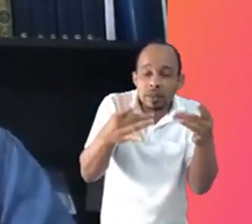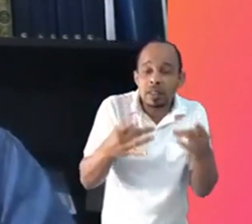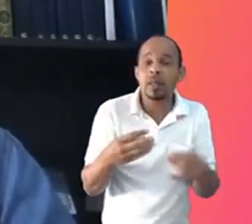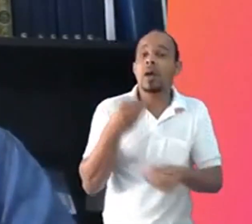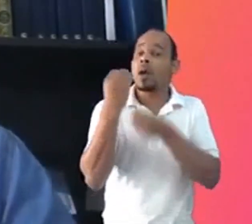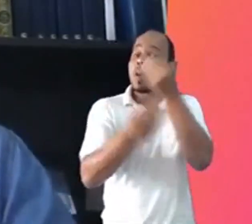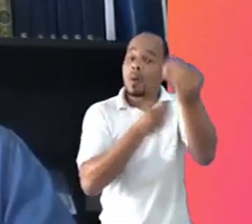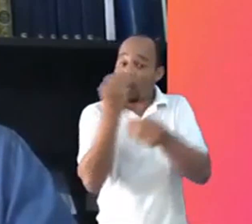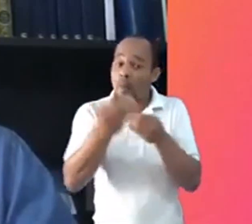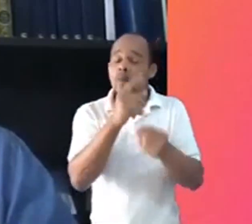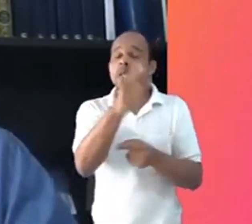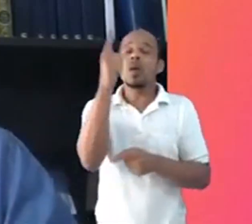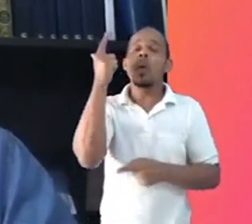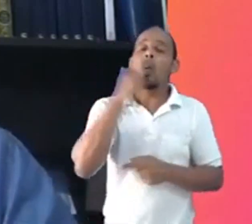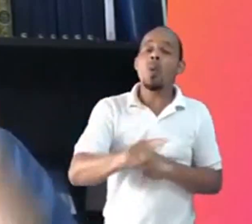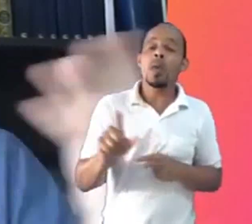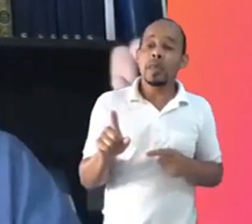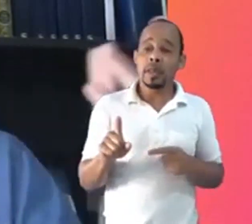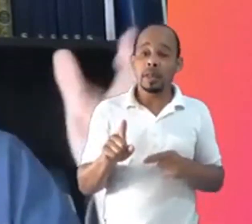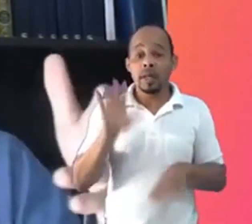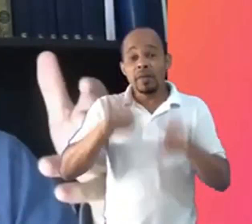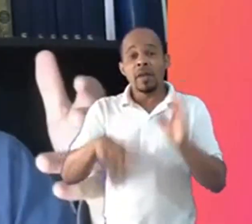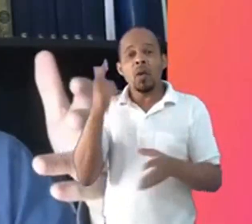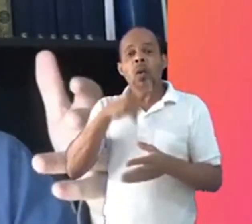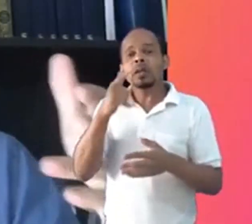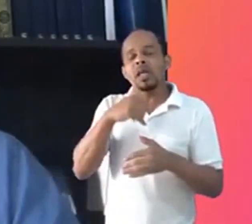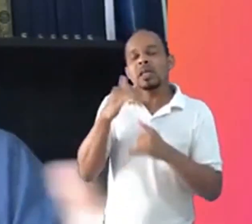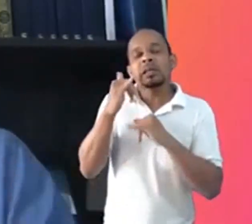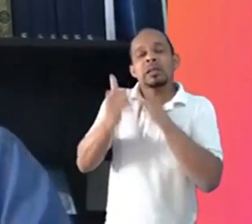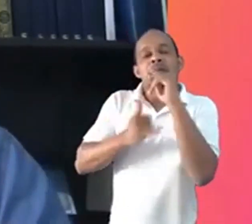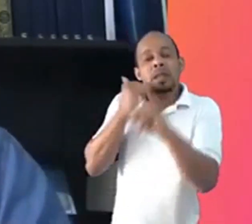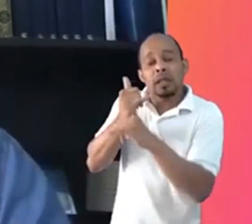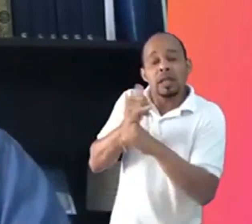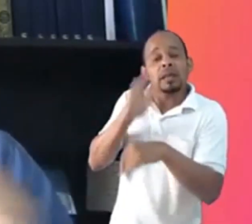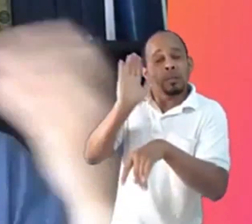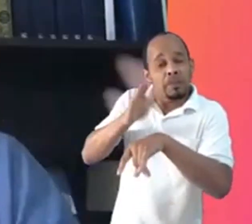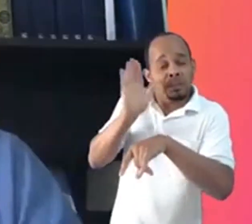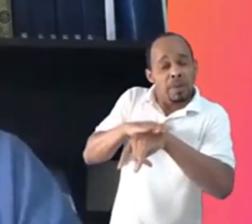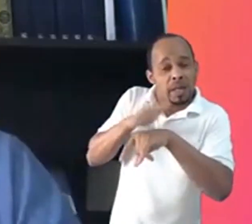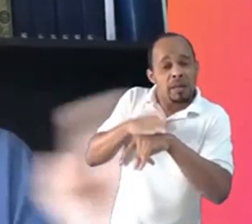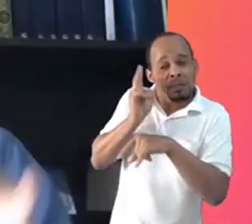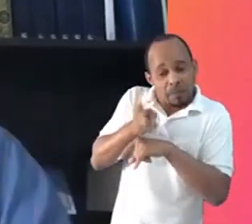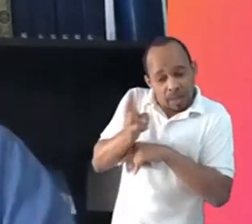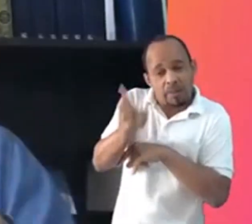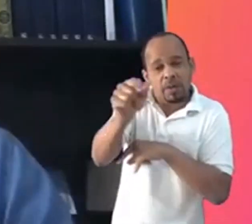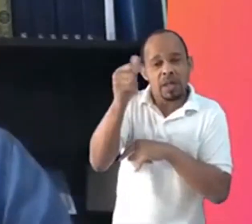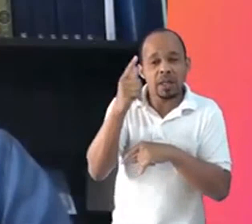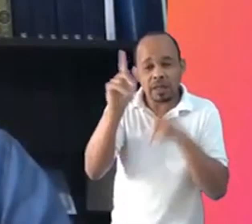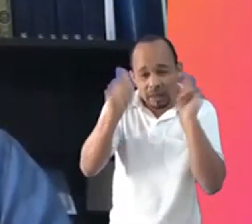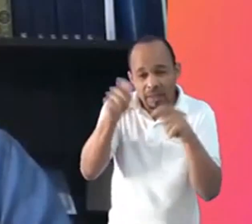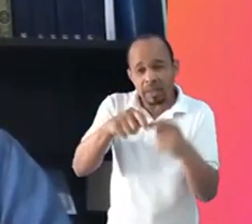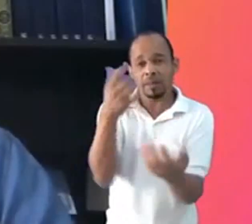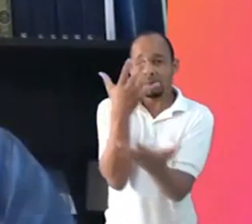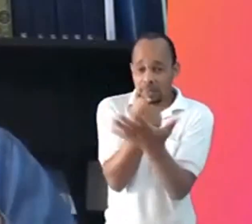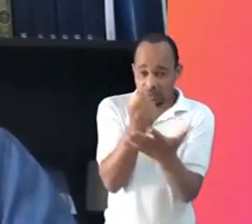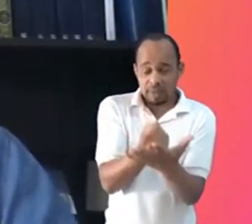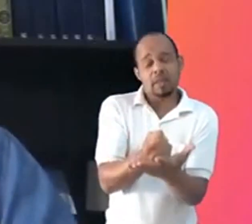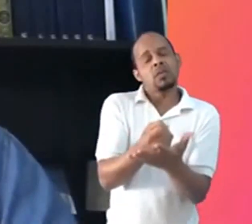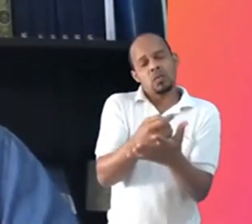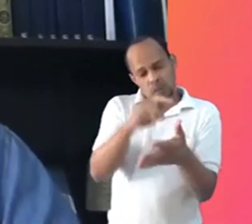página do documento, onde você consegue. A maioria hoje a gente consegue pela internet, você entra no Detran, você entra no INSS e baixa